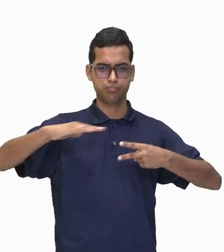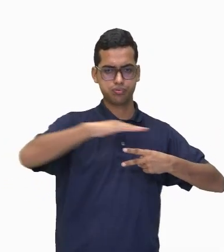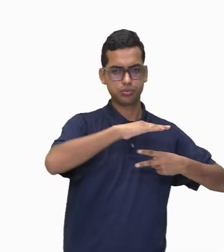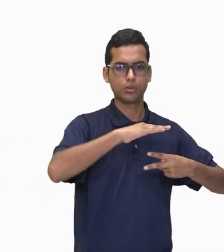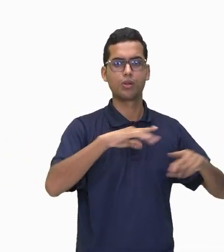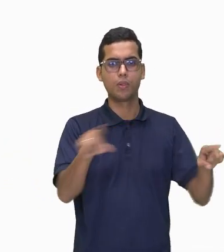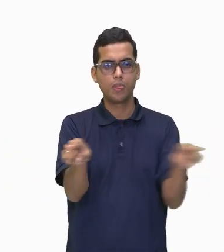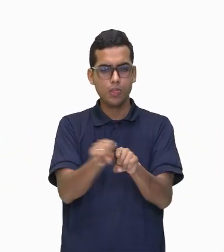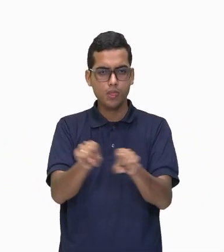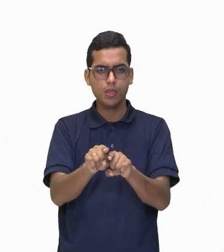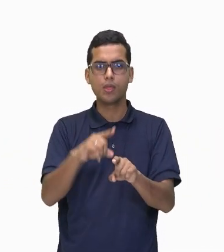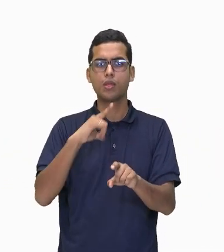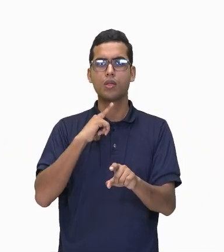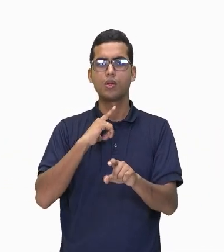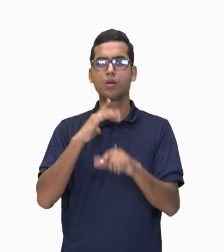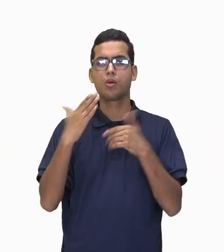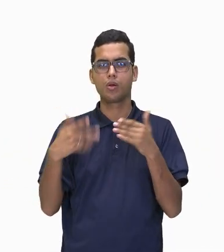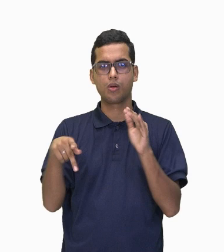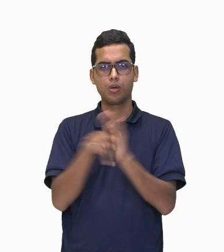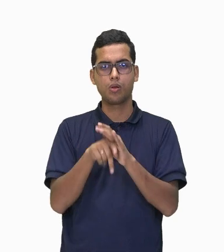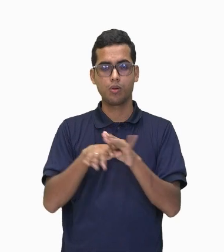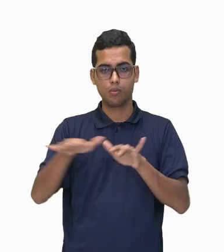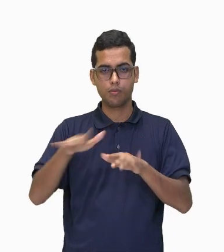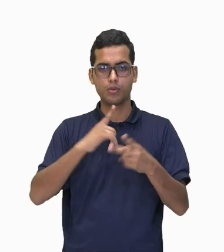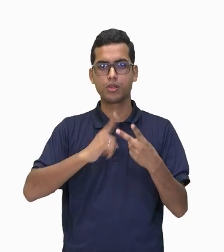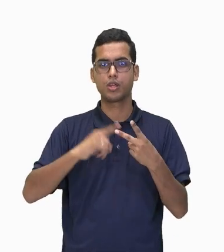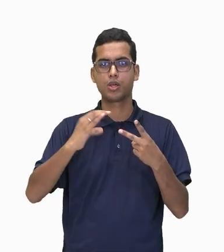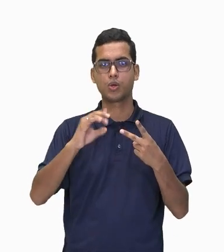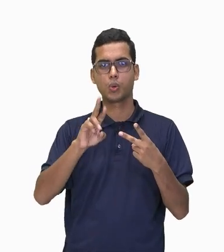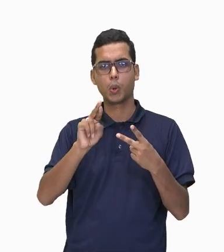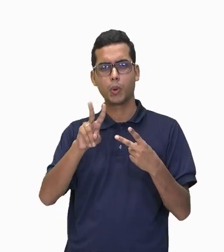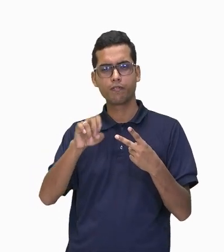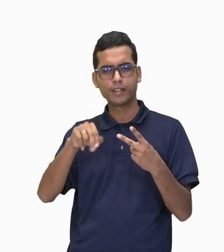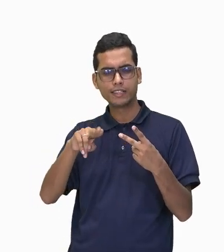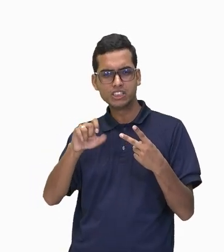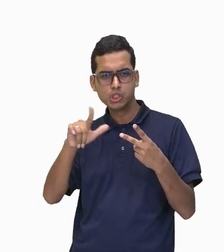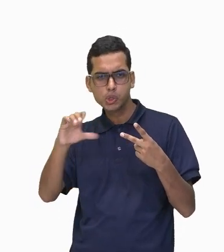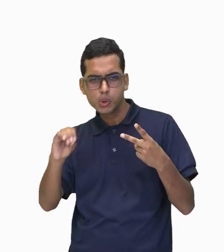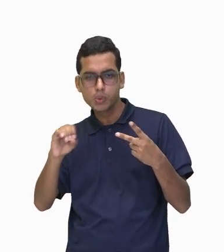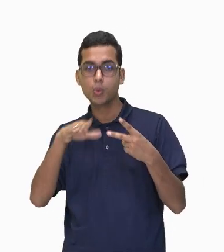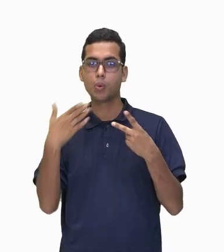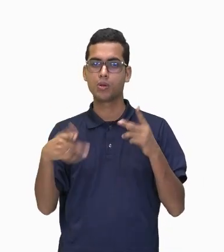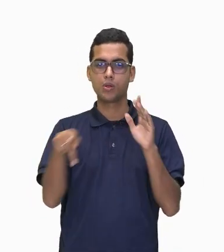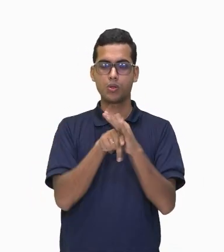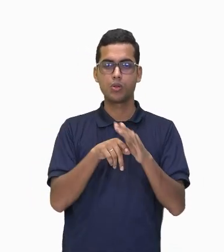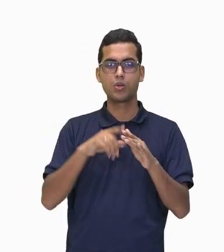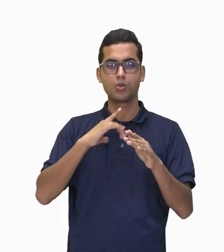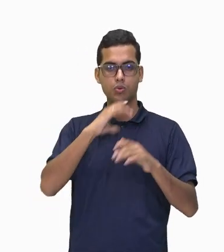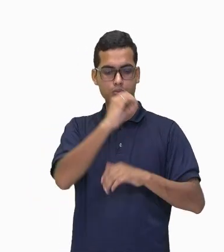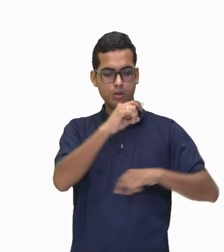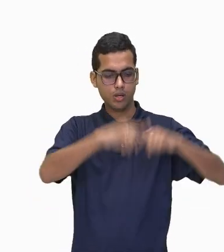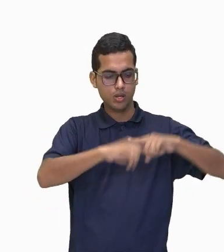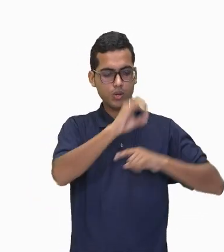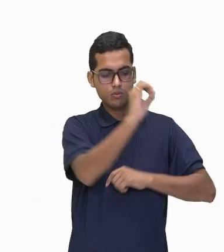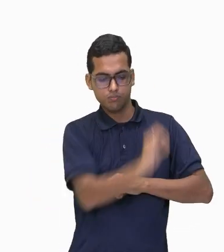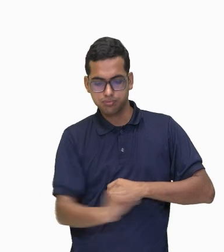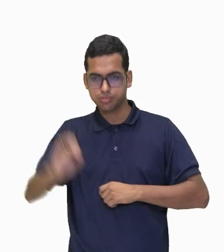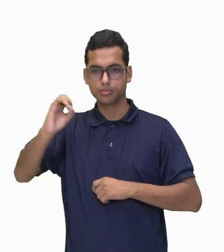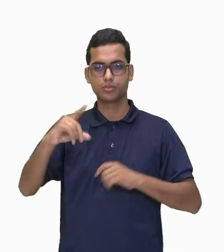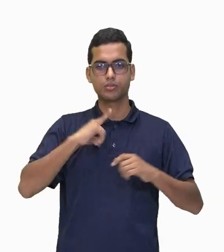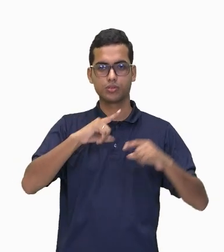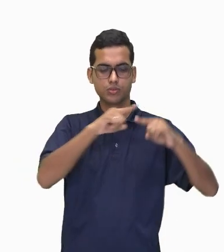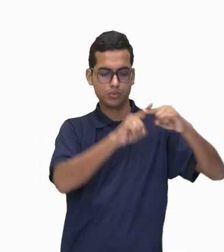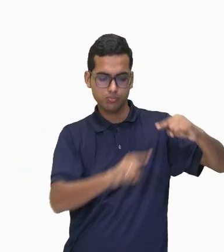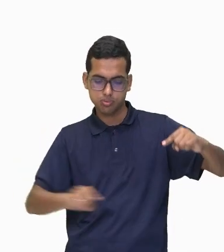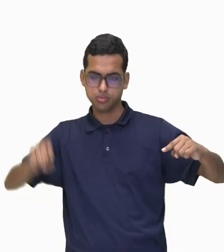é curvilíneo quando o corpo se move fazendo curvas ou voltas. Muito bem, pessoal. Com base, né,